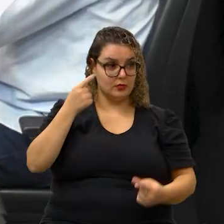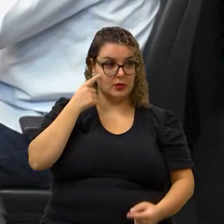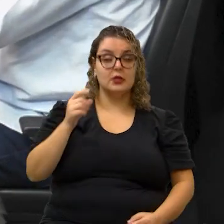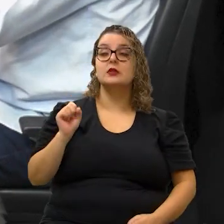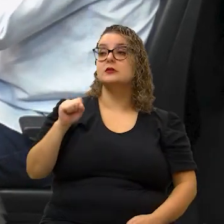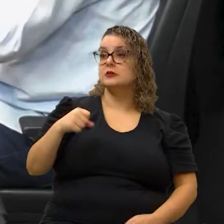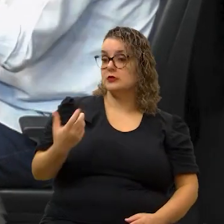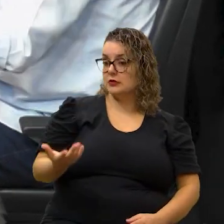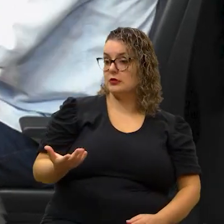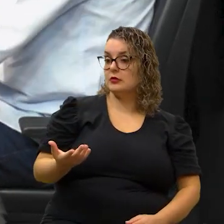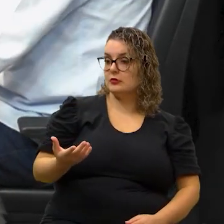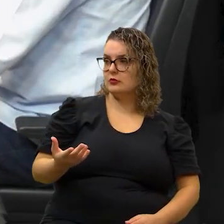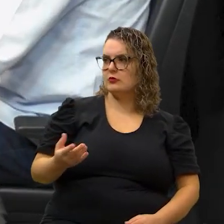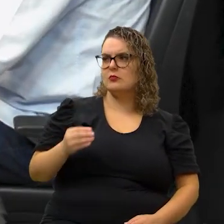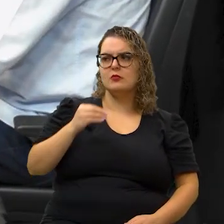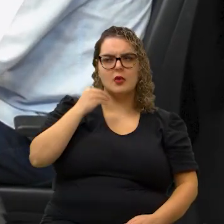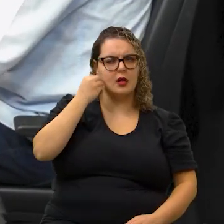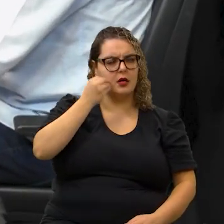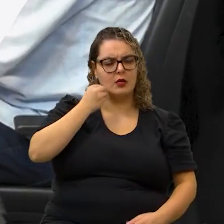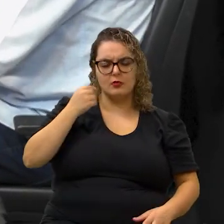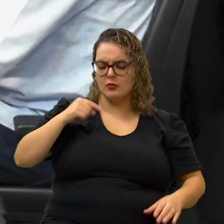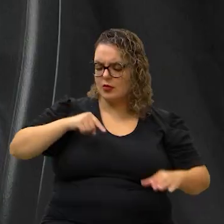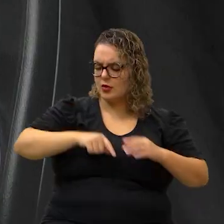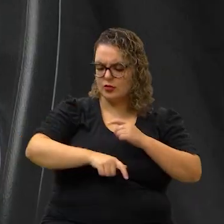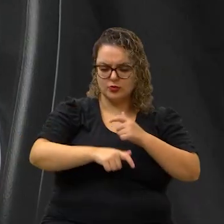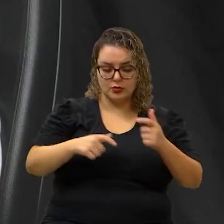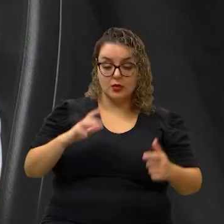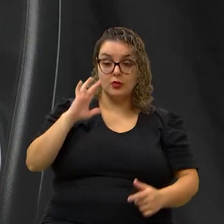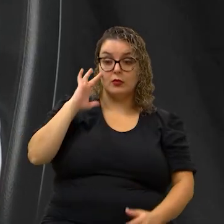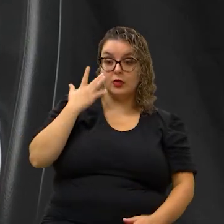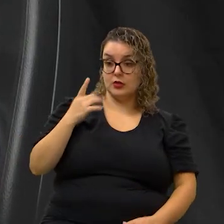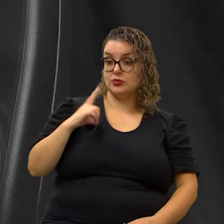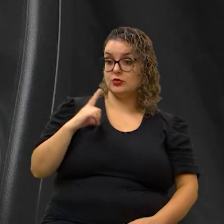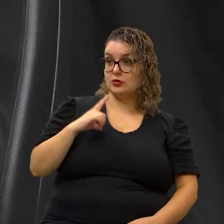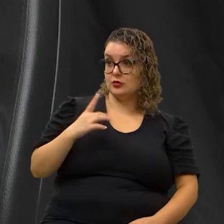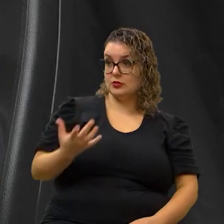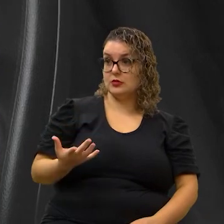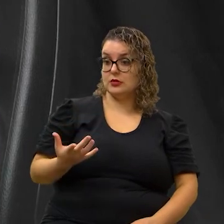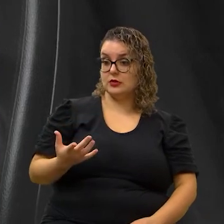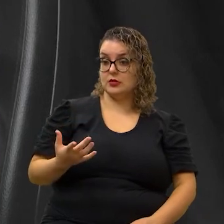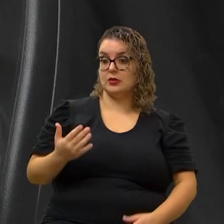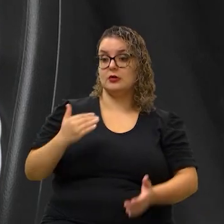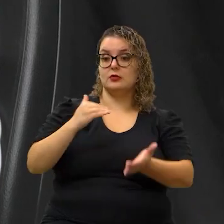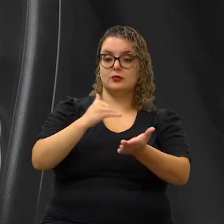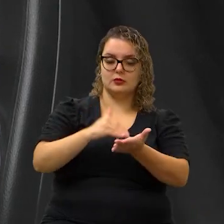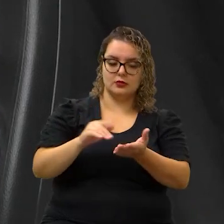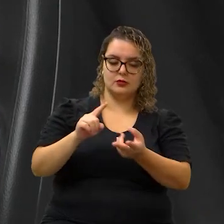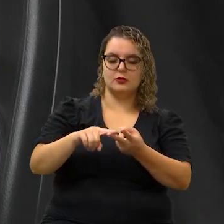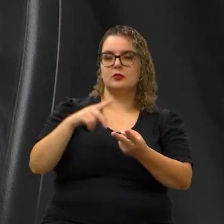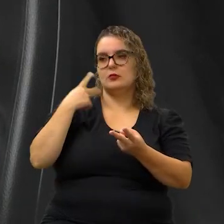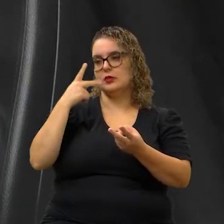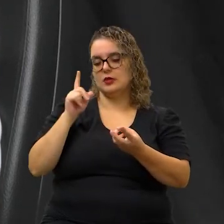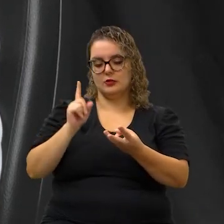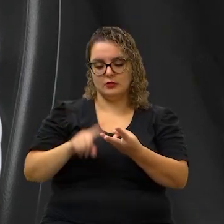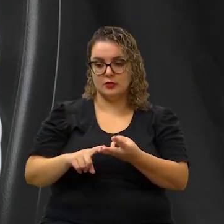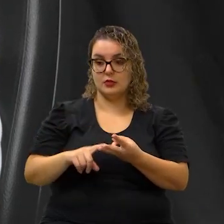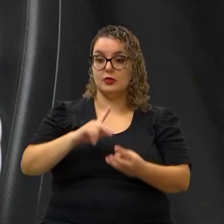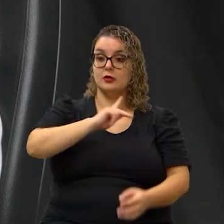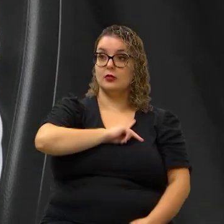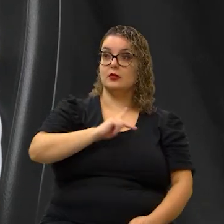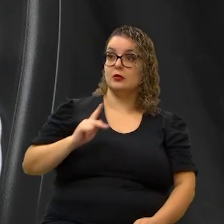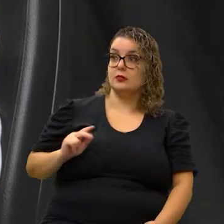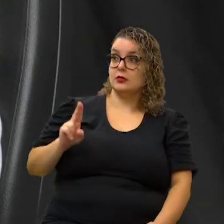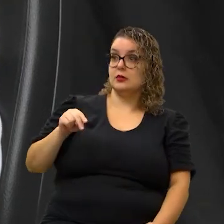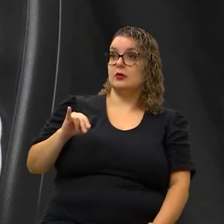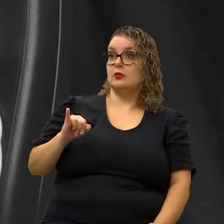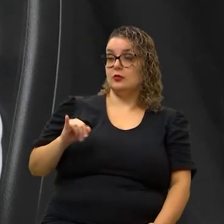mais. Exatamente. Mas foi uma super experiência. Eu acho que o fato de eu ter sido secretário,